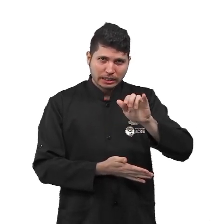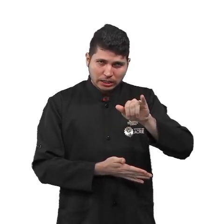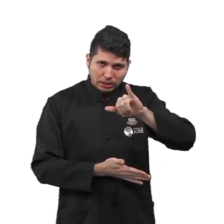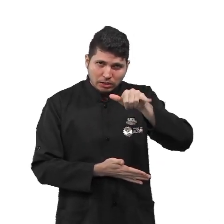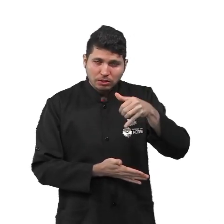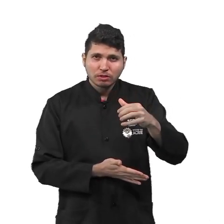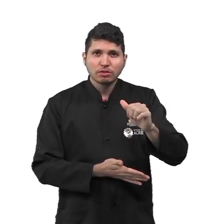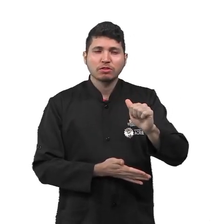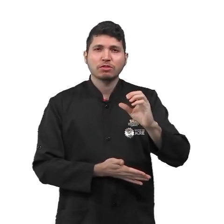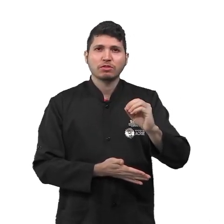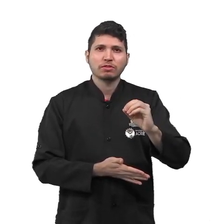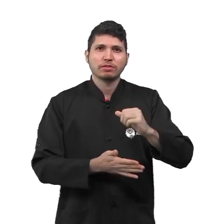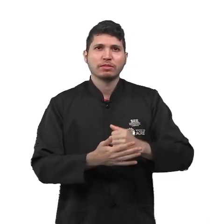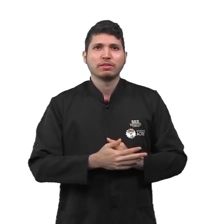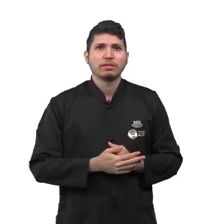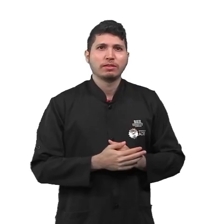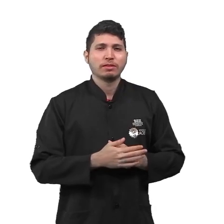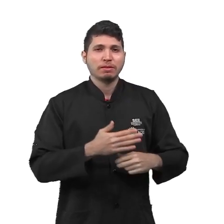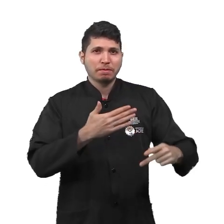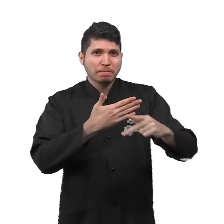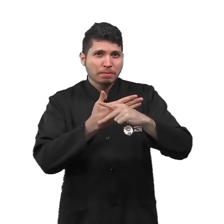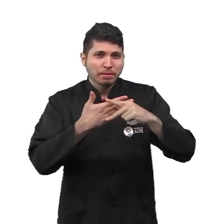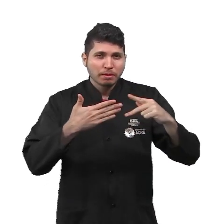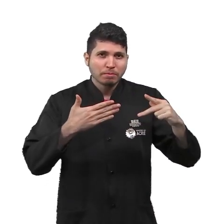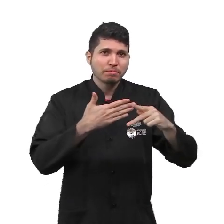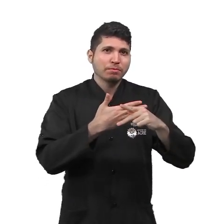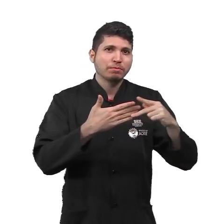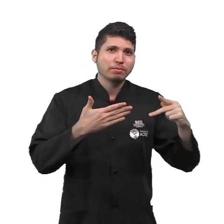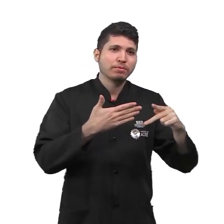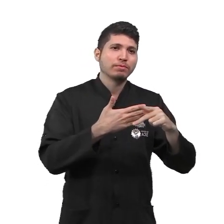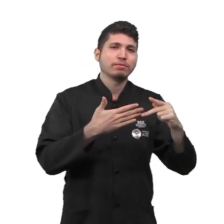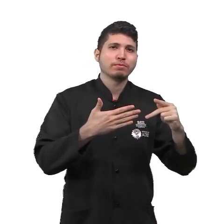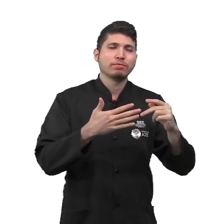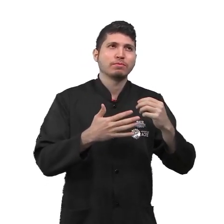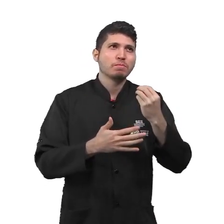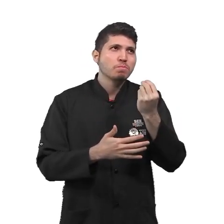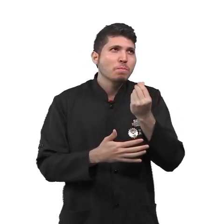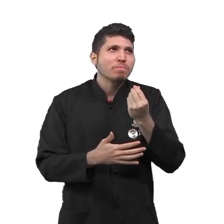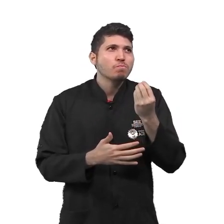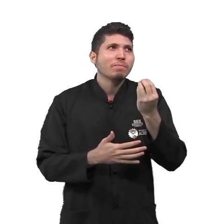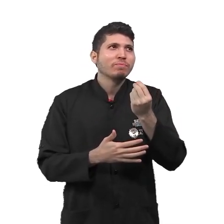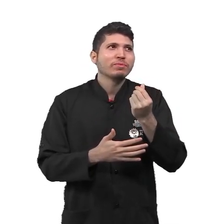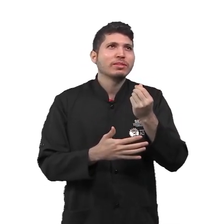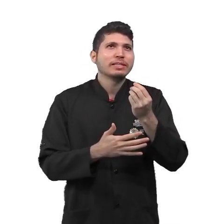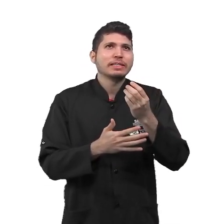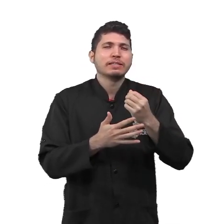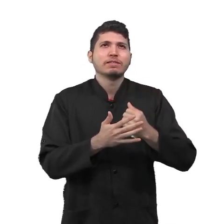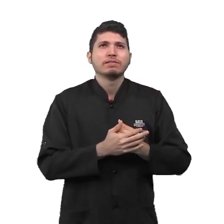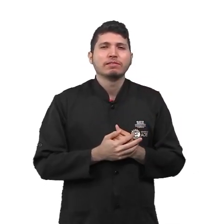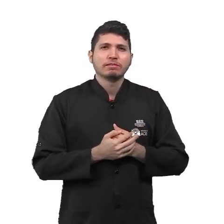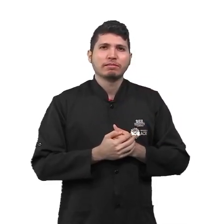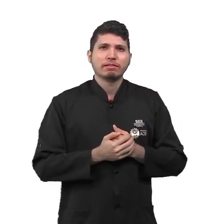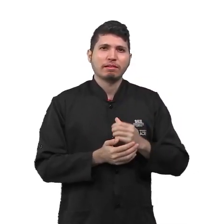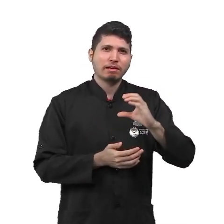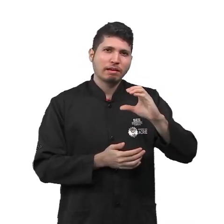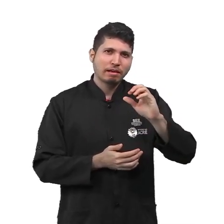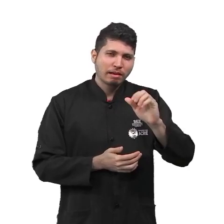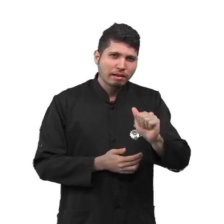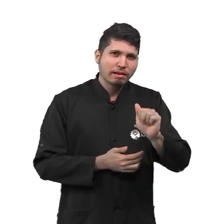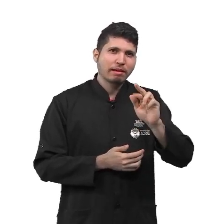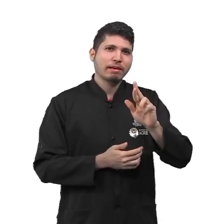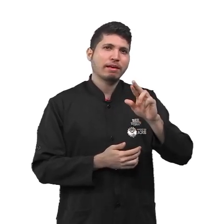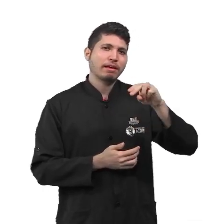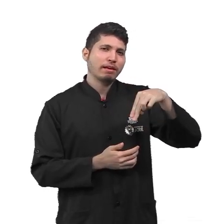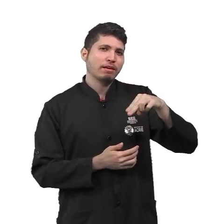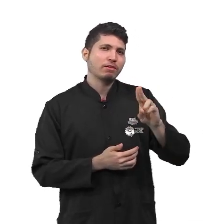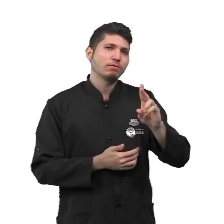ter um sabor ali que a gente chama de umami, que é um sabor mais profundo, um sabor mais carnudo, aquele gostinho bom da carne, do